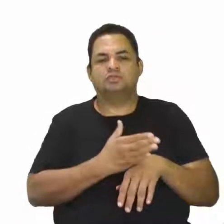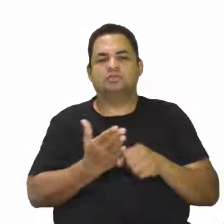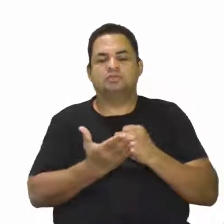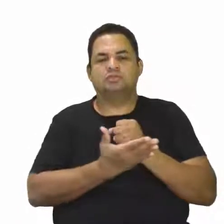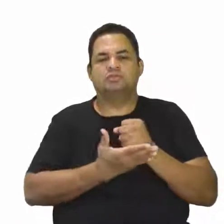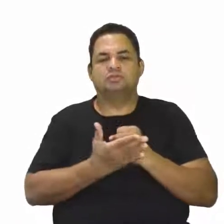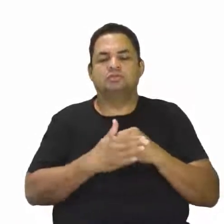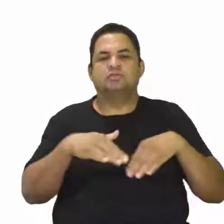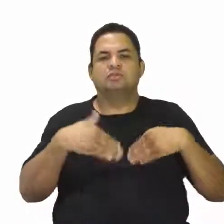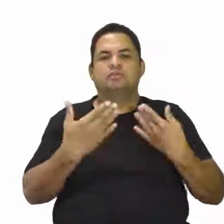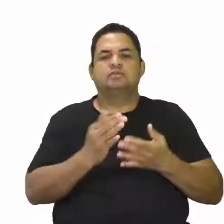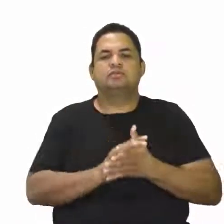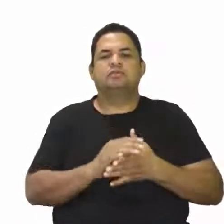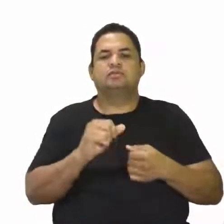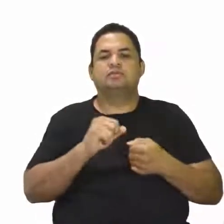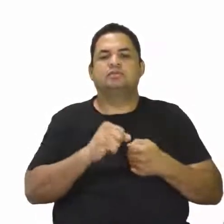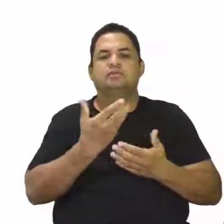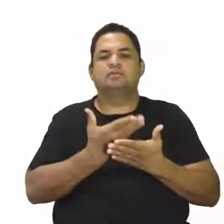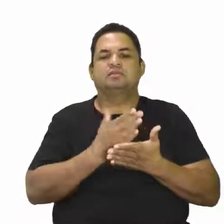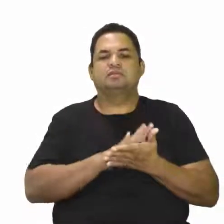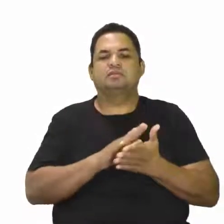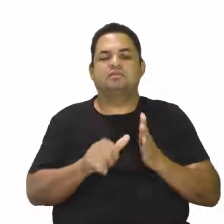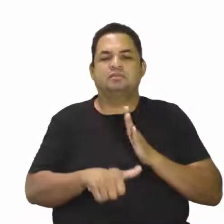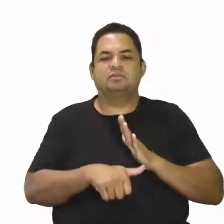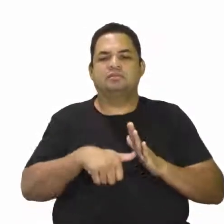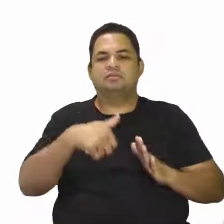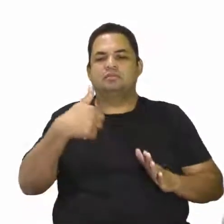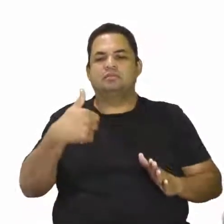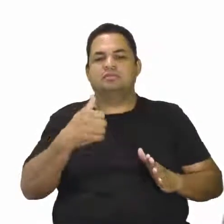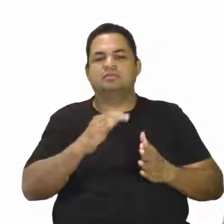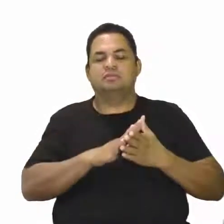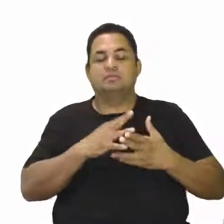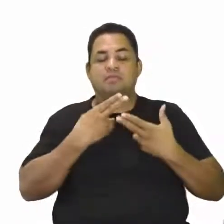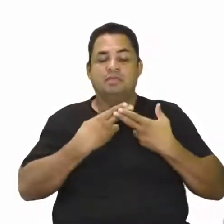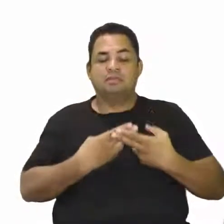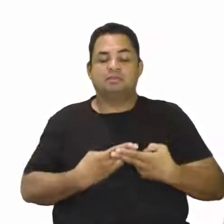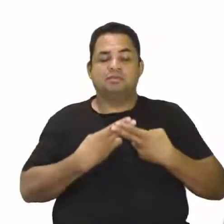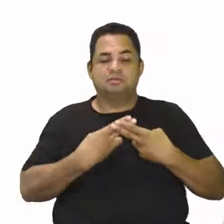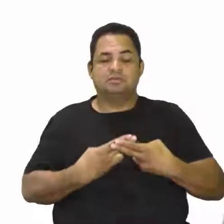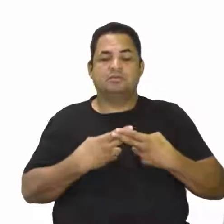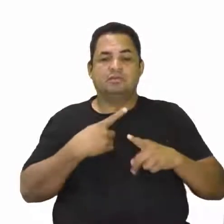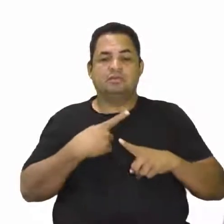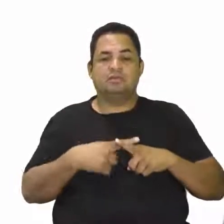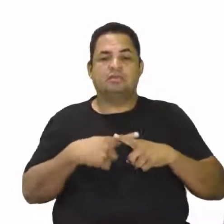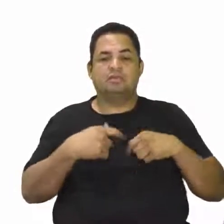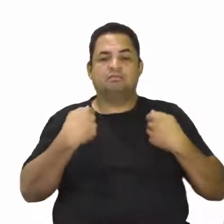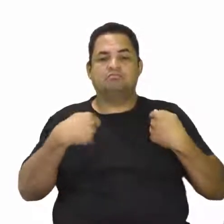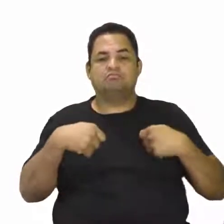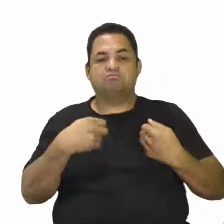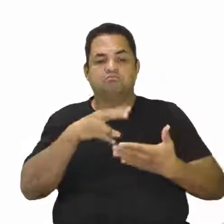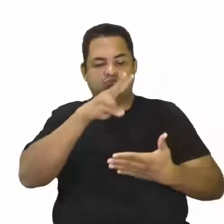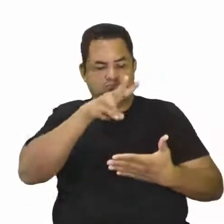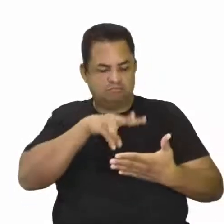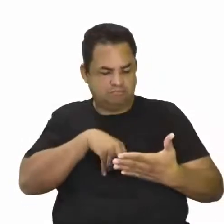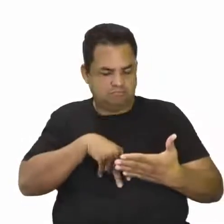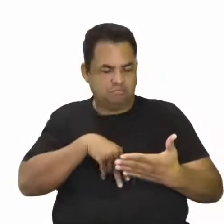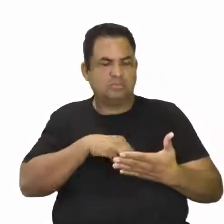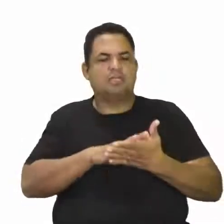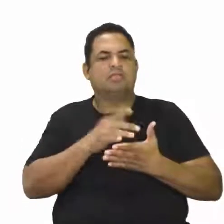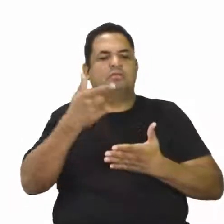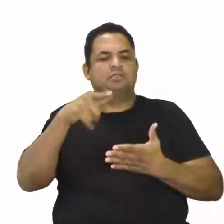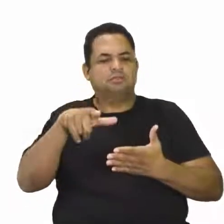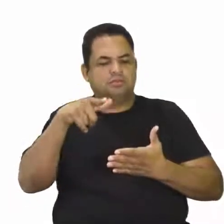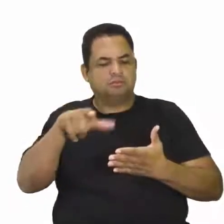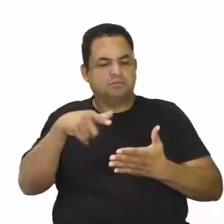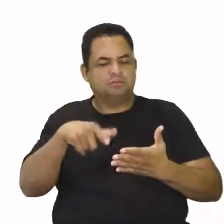que fazer na hora de interpretar, primeiro é ter paciência, porque eu vou precisar ler muitas